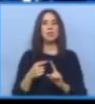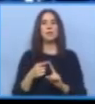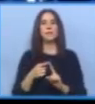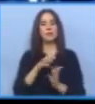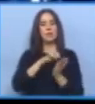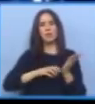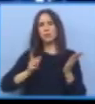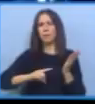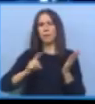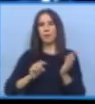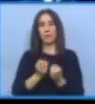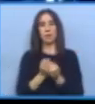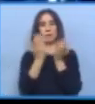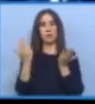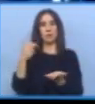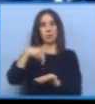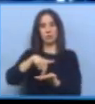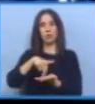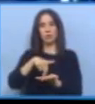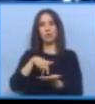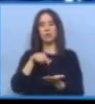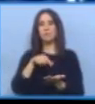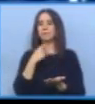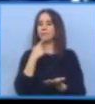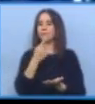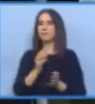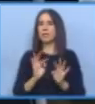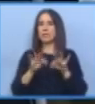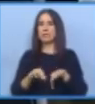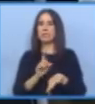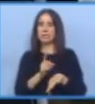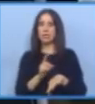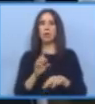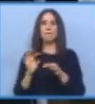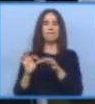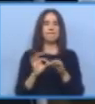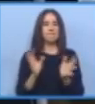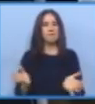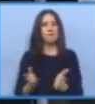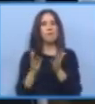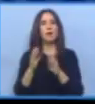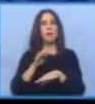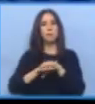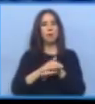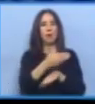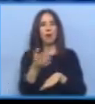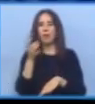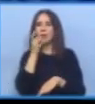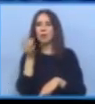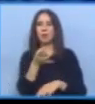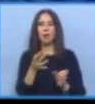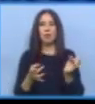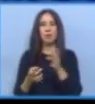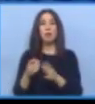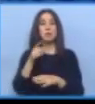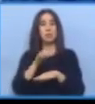Vários textos das aparições terminam com essa tónica. Reconciliai-vos, perdoai os pecados uns aos outros, aqueles a quem perdoares os